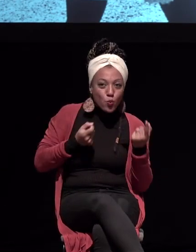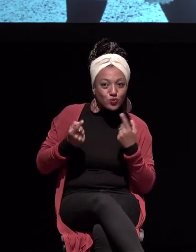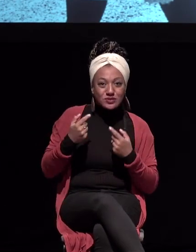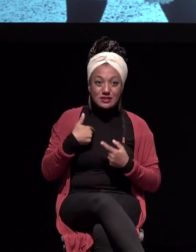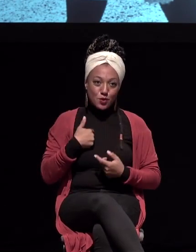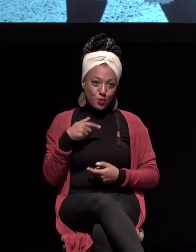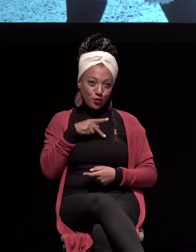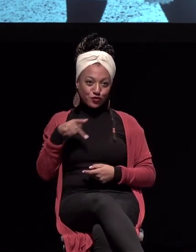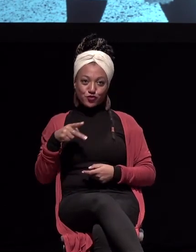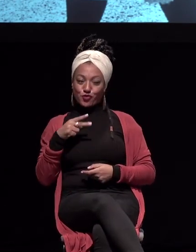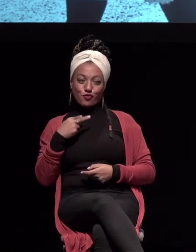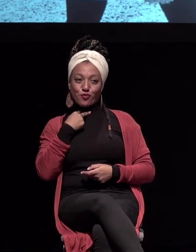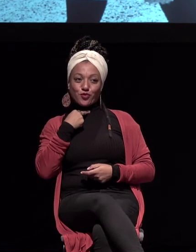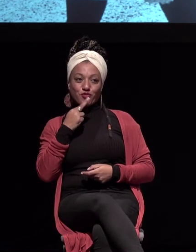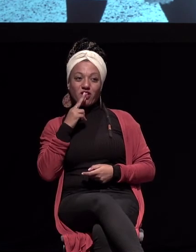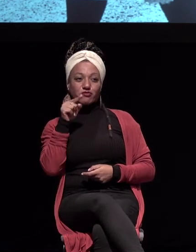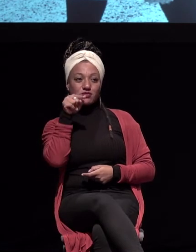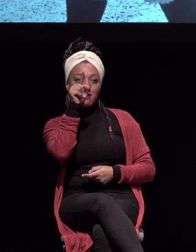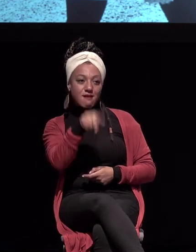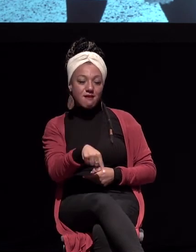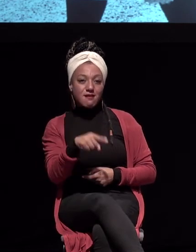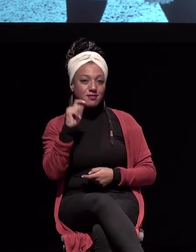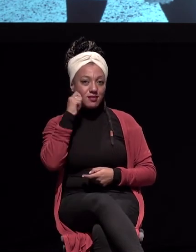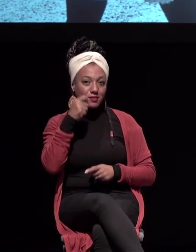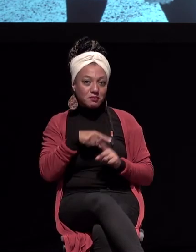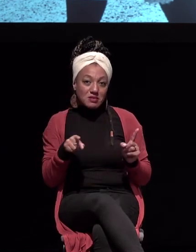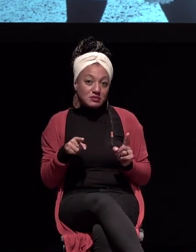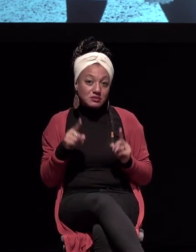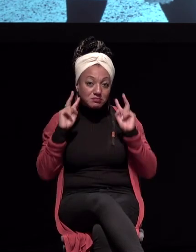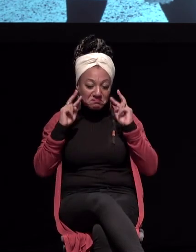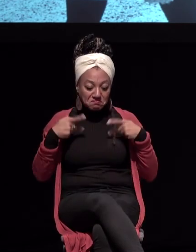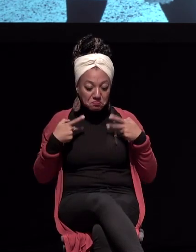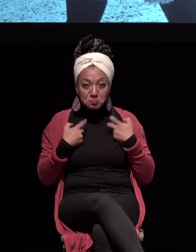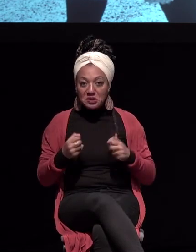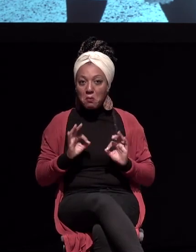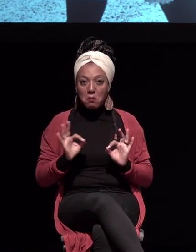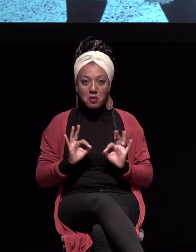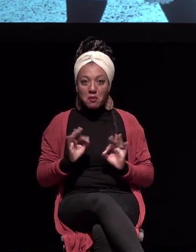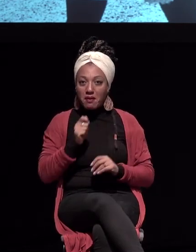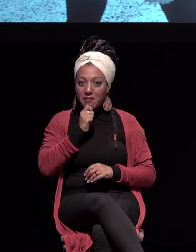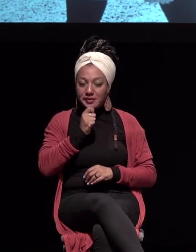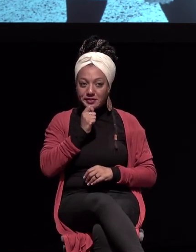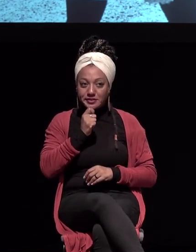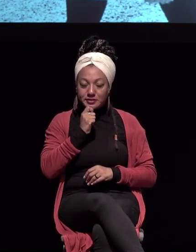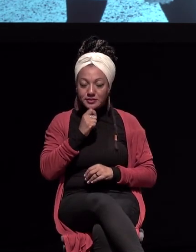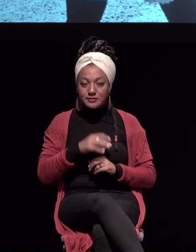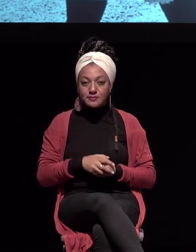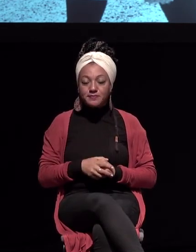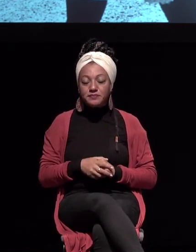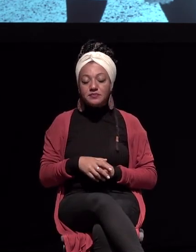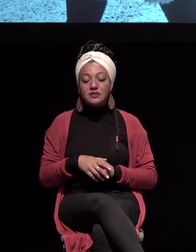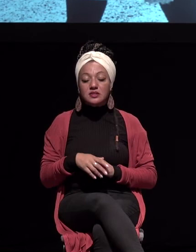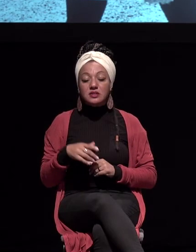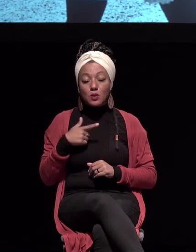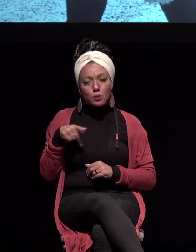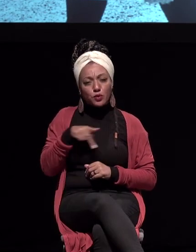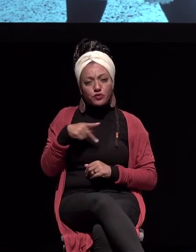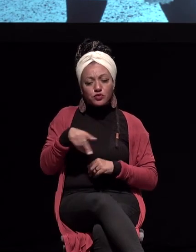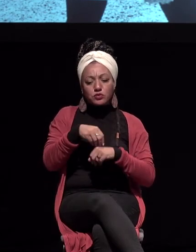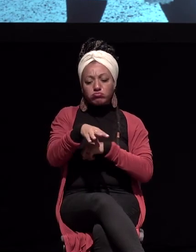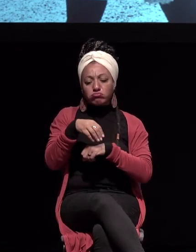né? Eu falar para ele. Mas, enfim, a experiência, né, em relação ao tema todo foi que eu pedi, falando